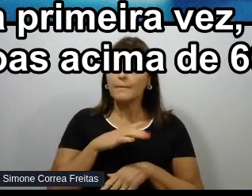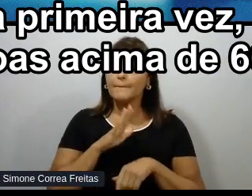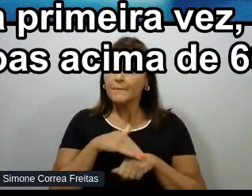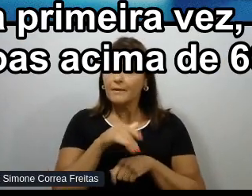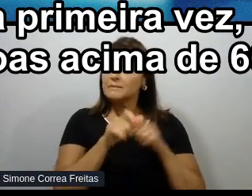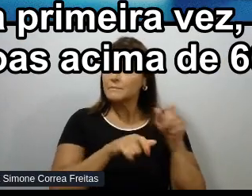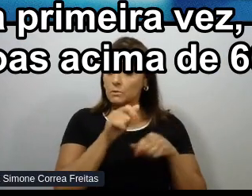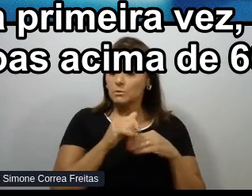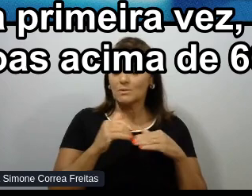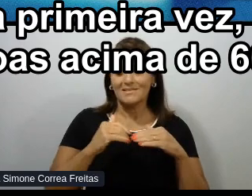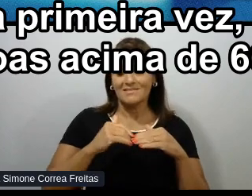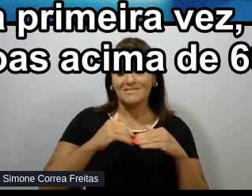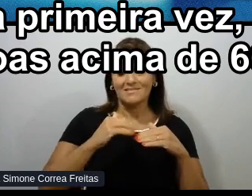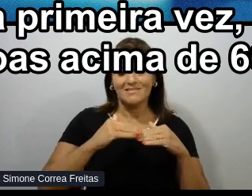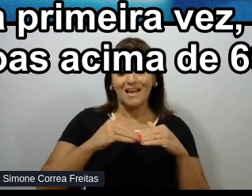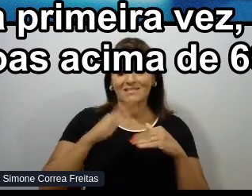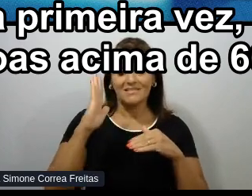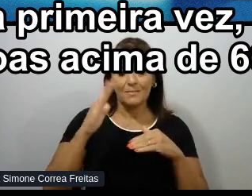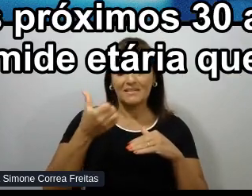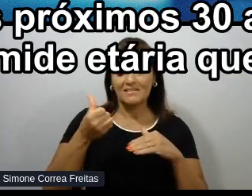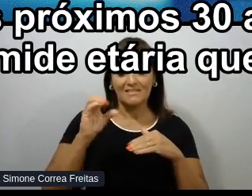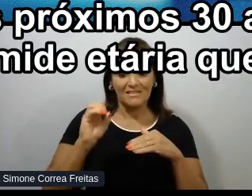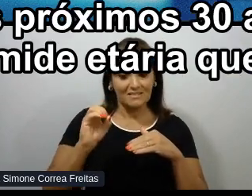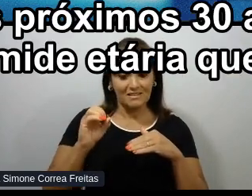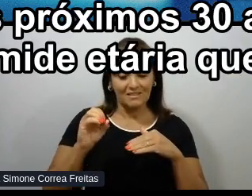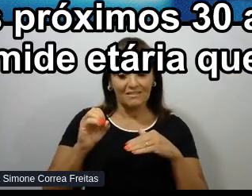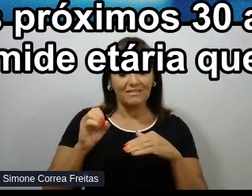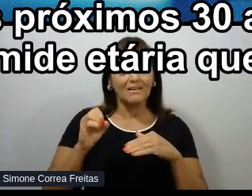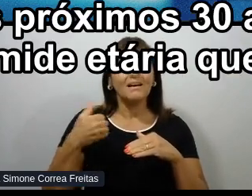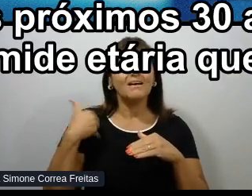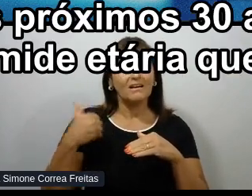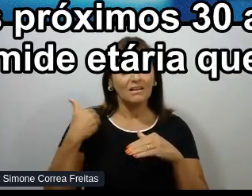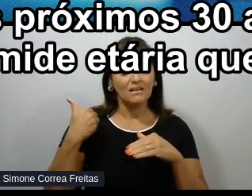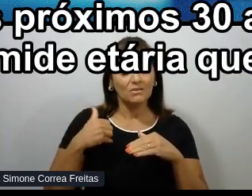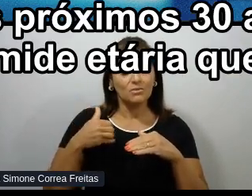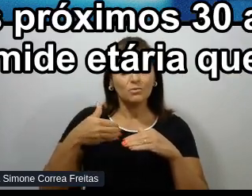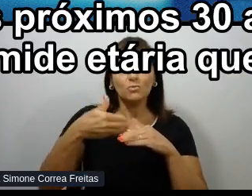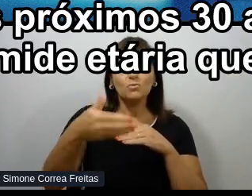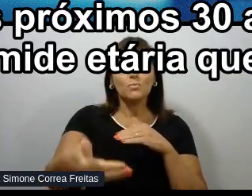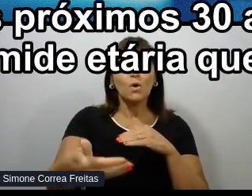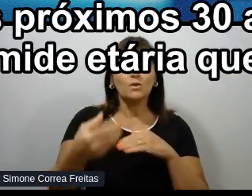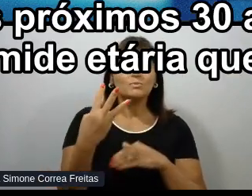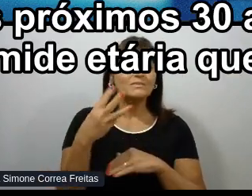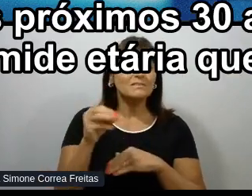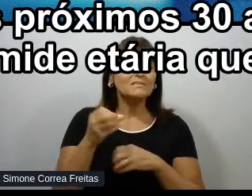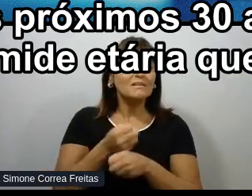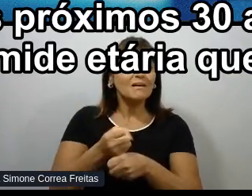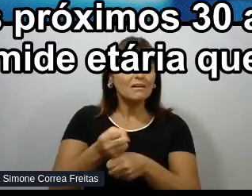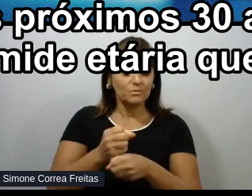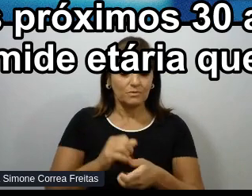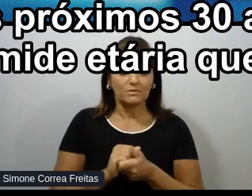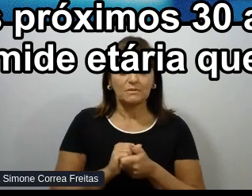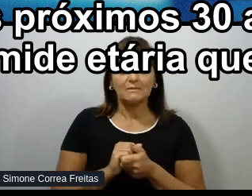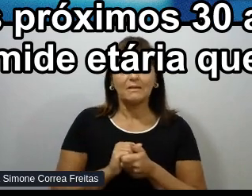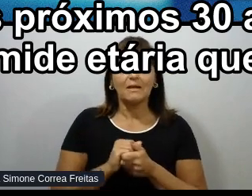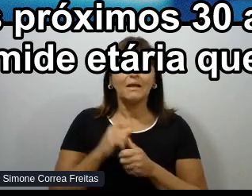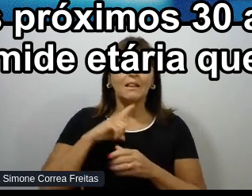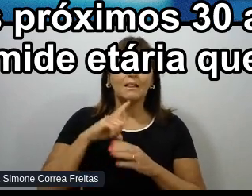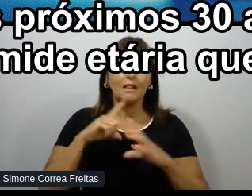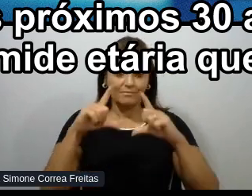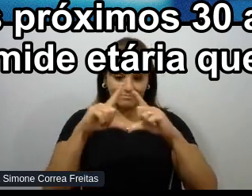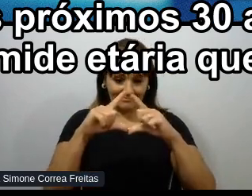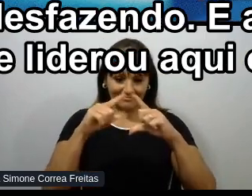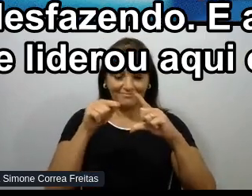E aí a pergunta-chave que liderou aqui nosso projeto foi como que a população da terceira idade se adapta à evolução